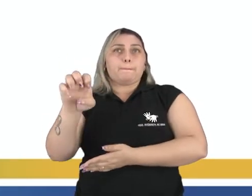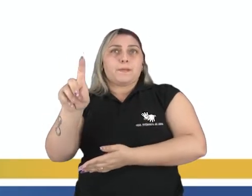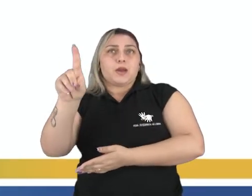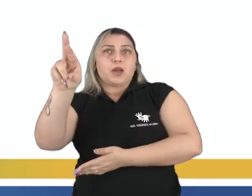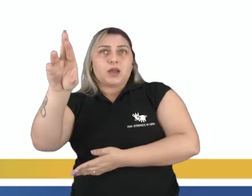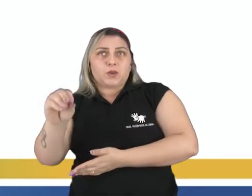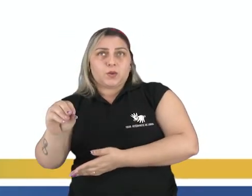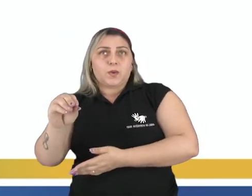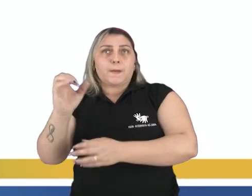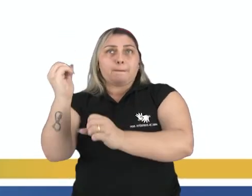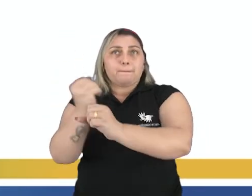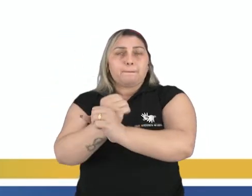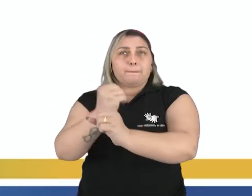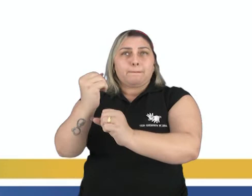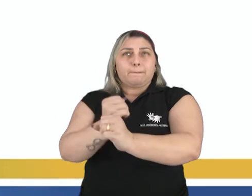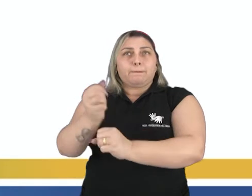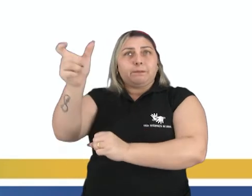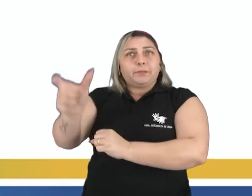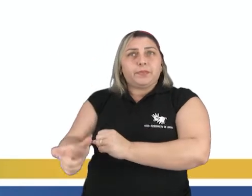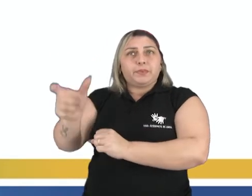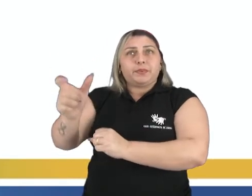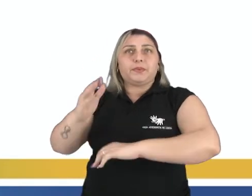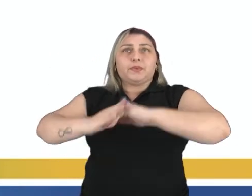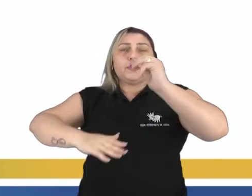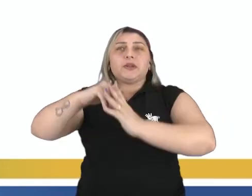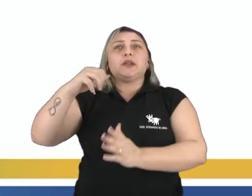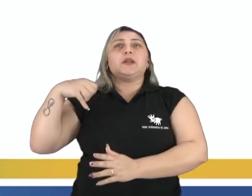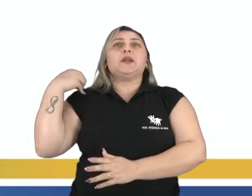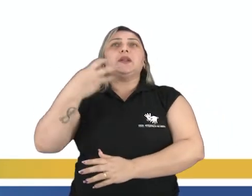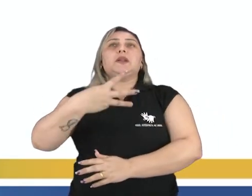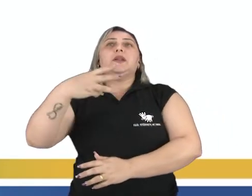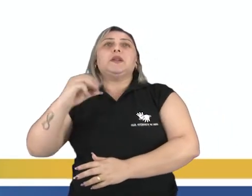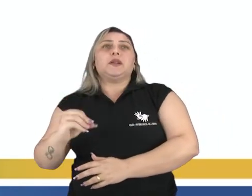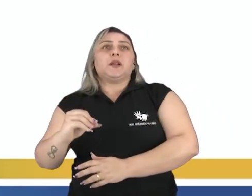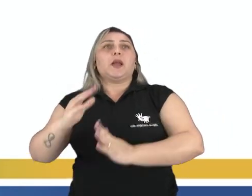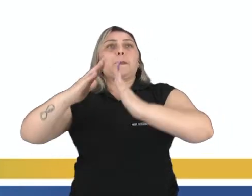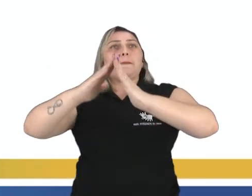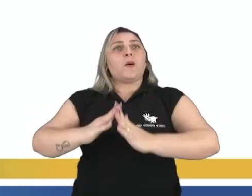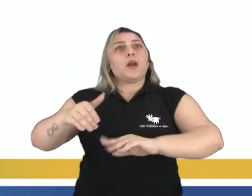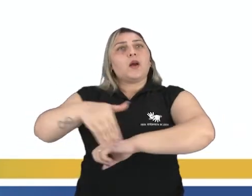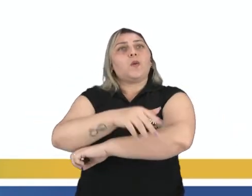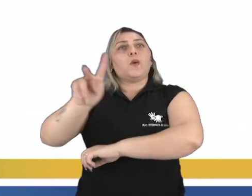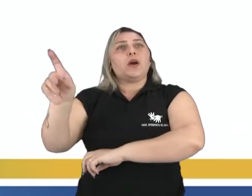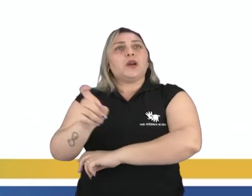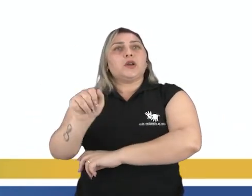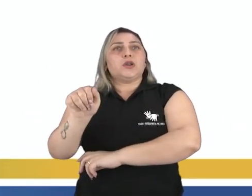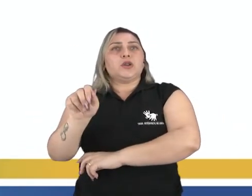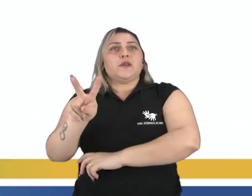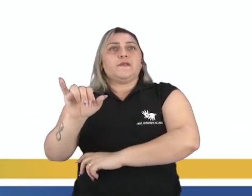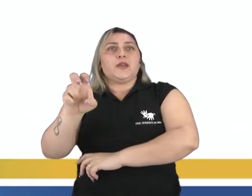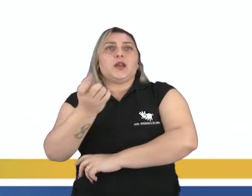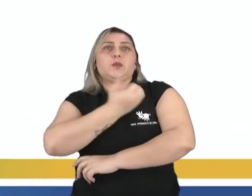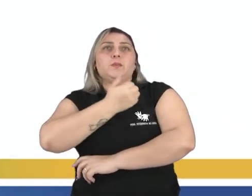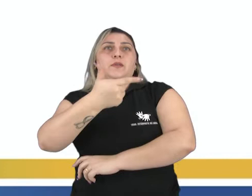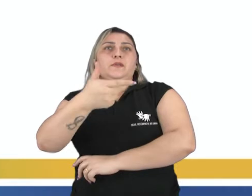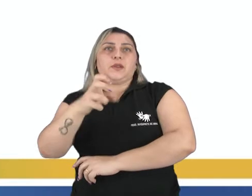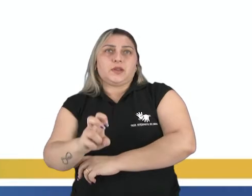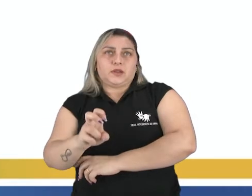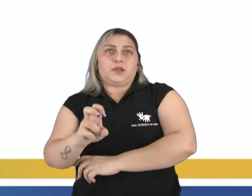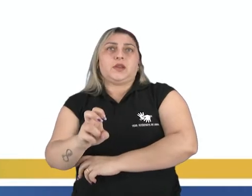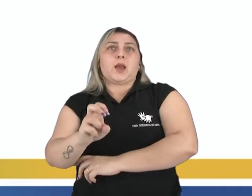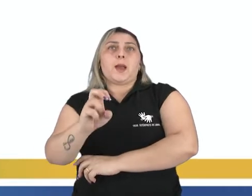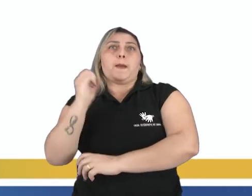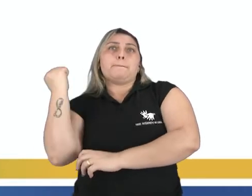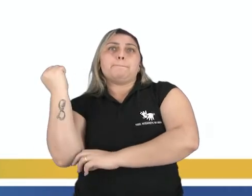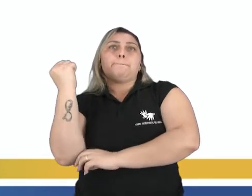Pedro da Silva pedreiro de 30 anos residente na Rua Xavier 25 Penha